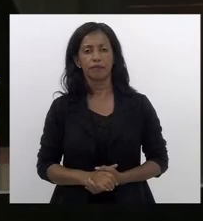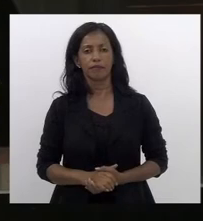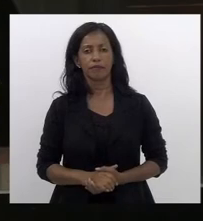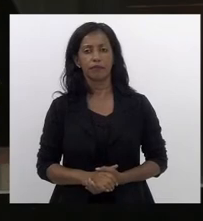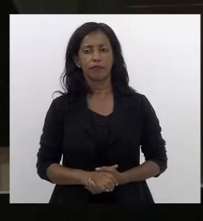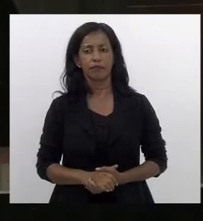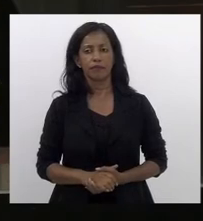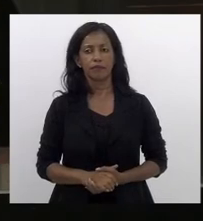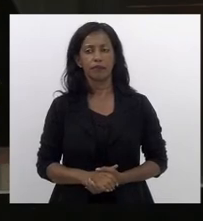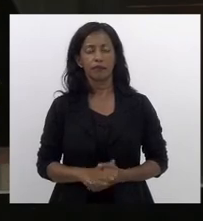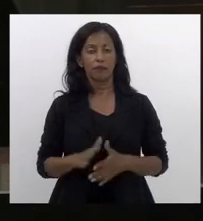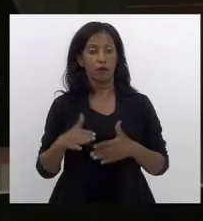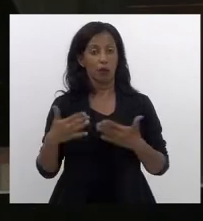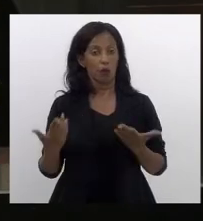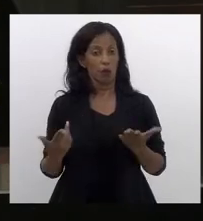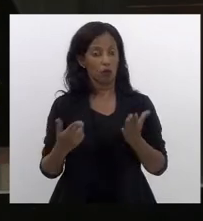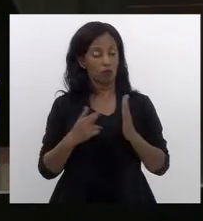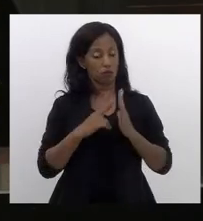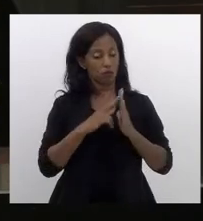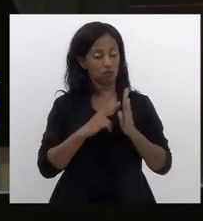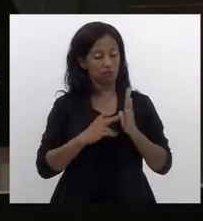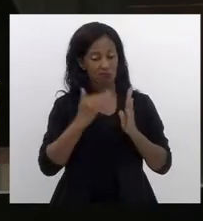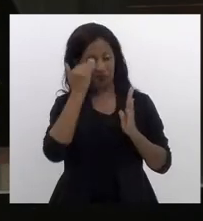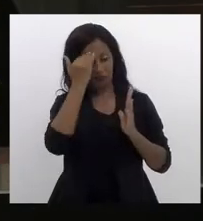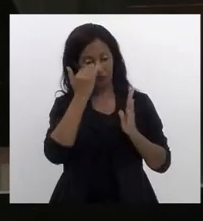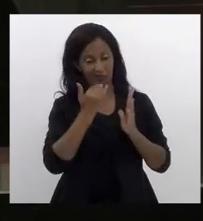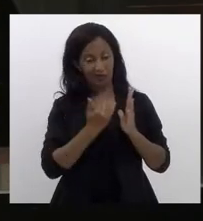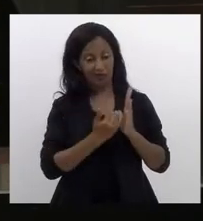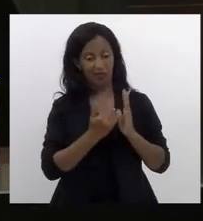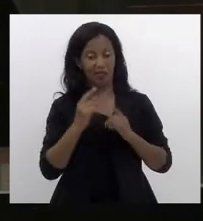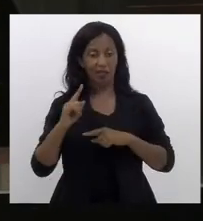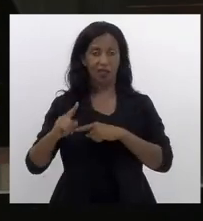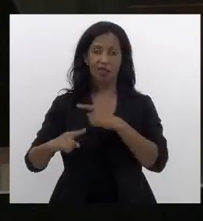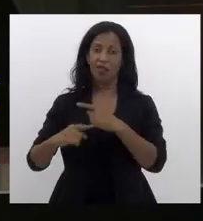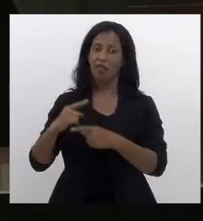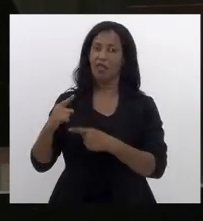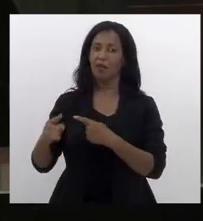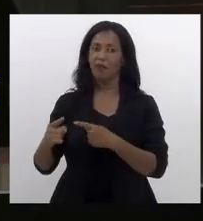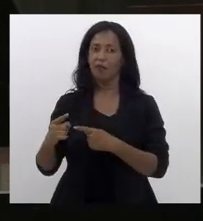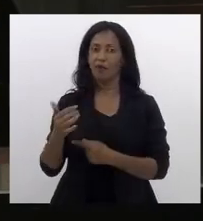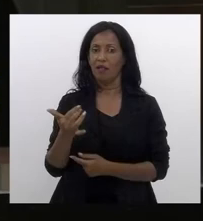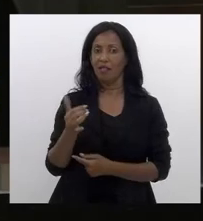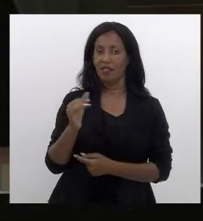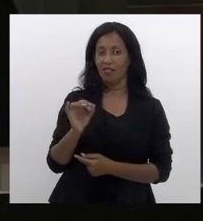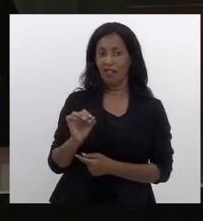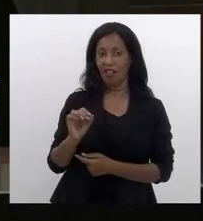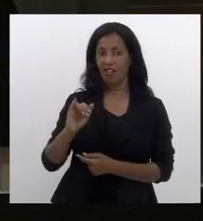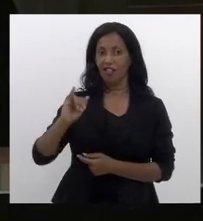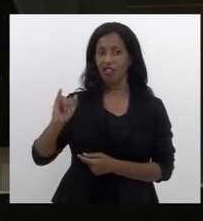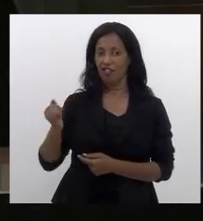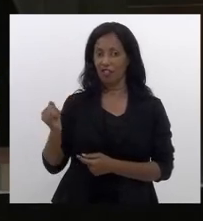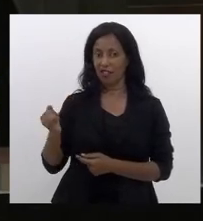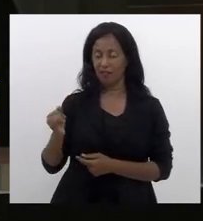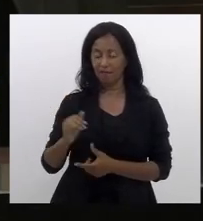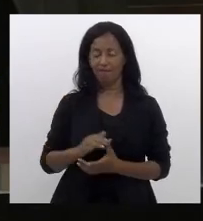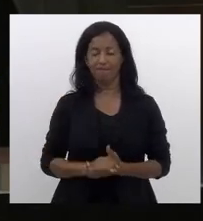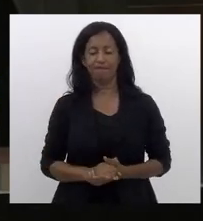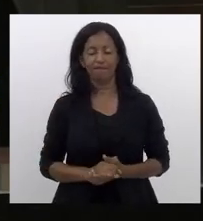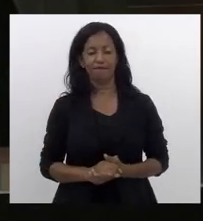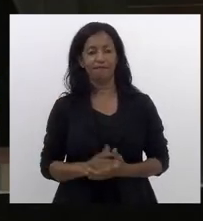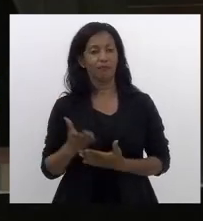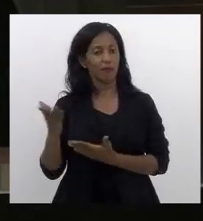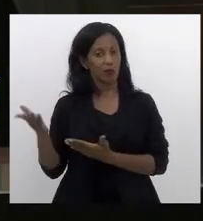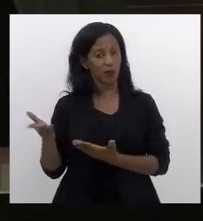quando a norma seria pagar depois do dia 10 de janeiro. E, com